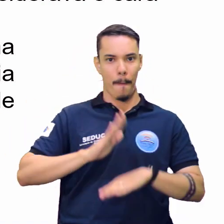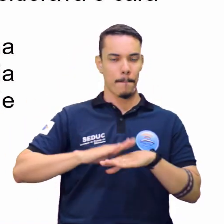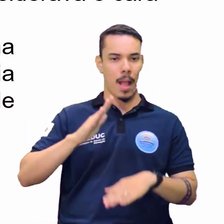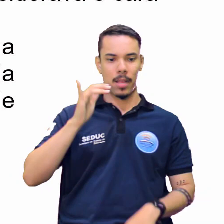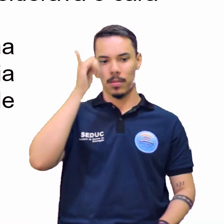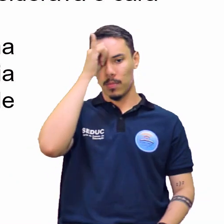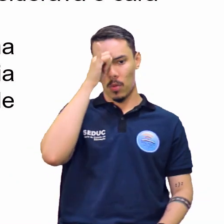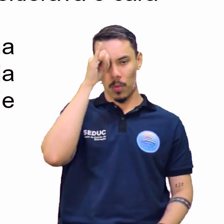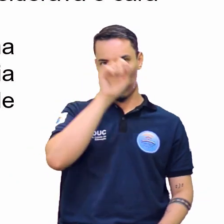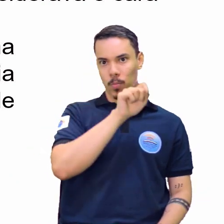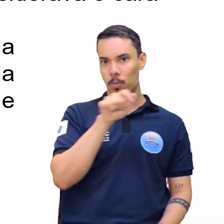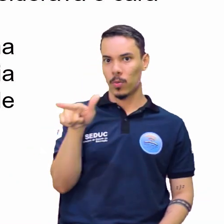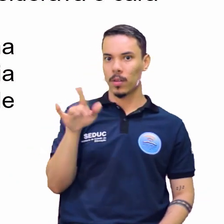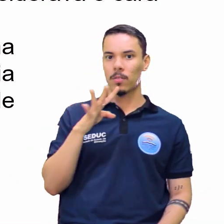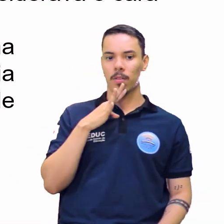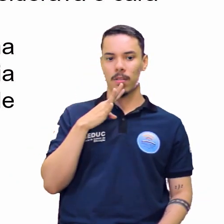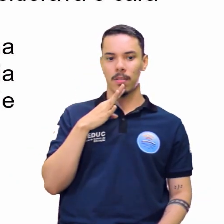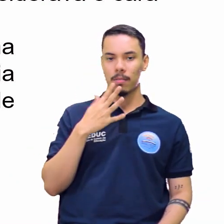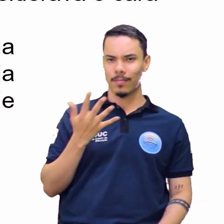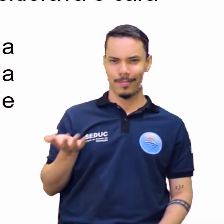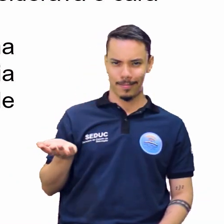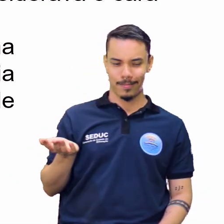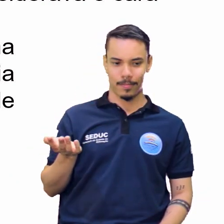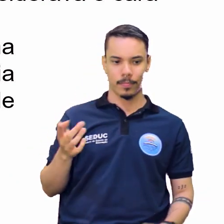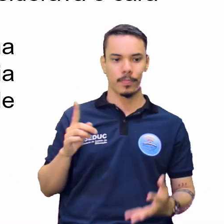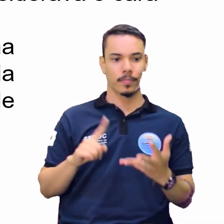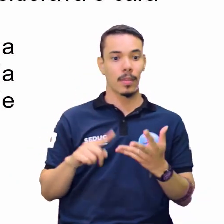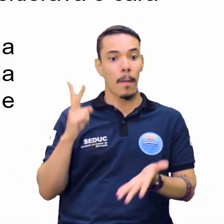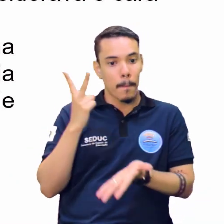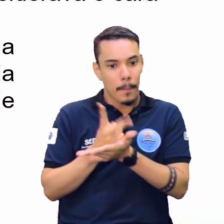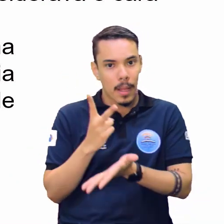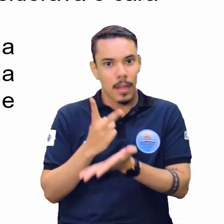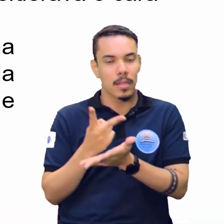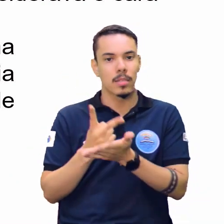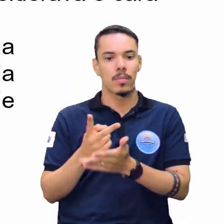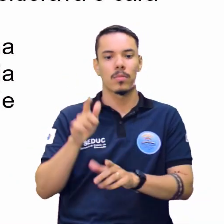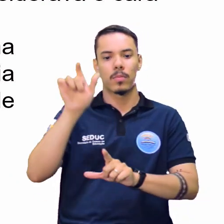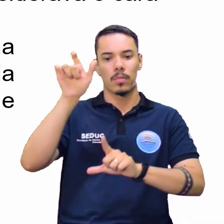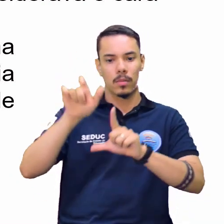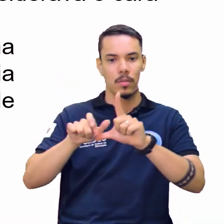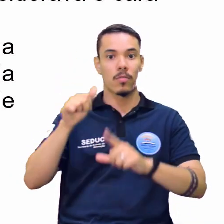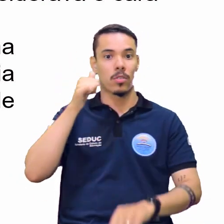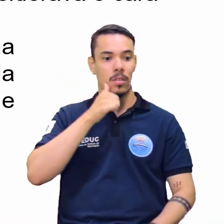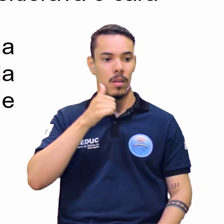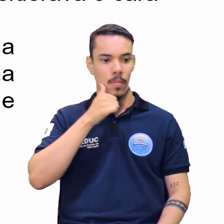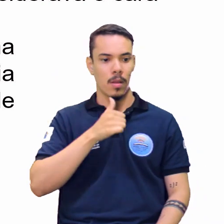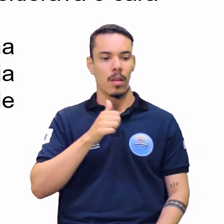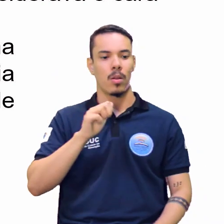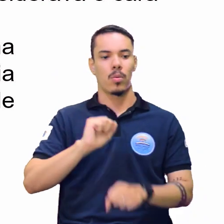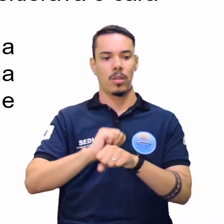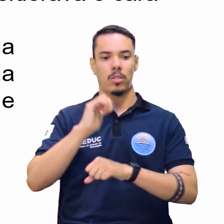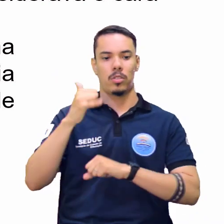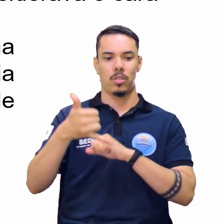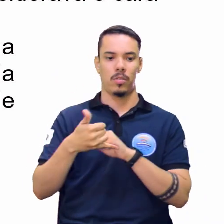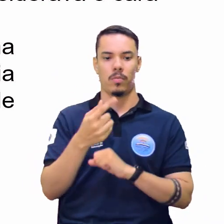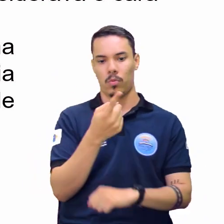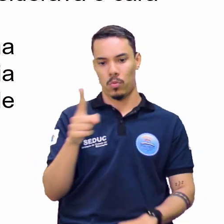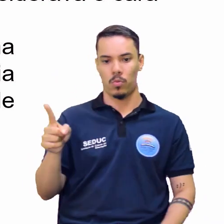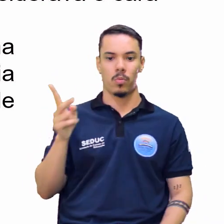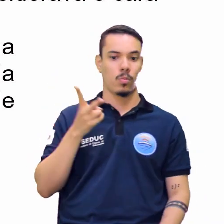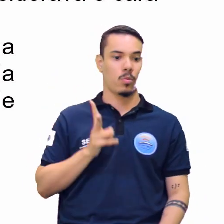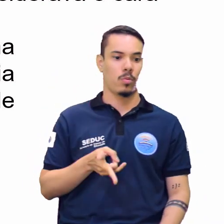conhecia e mesmo que o interlocutor de H fosse uma mulher o adjetivo do último quadrinho